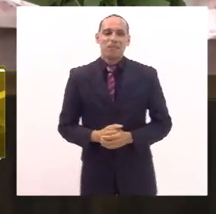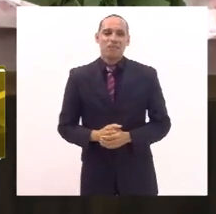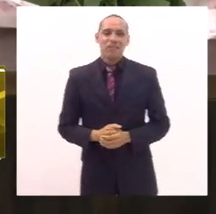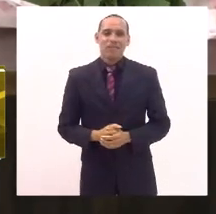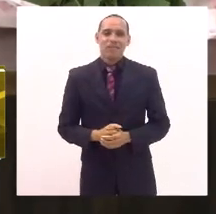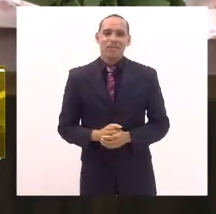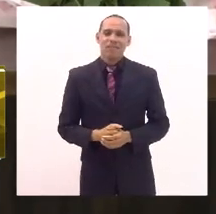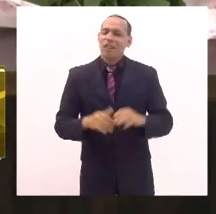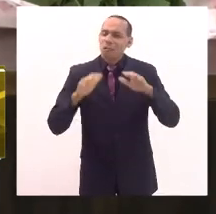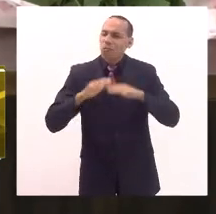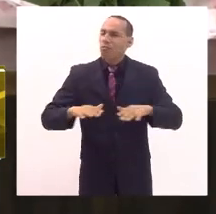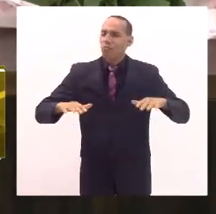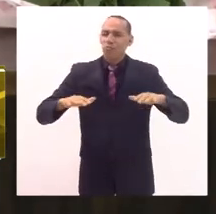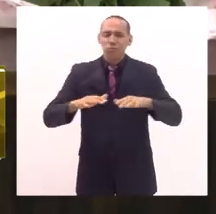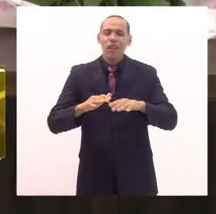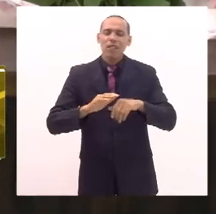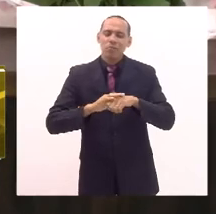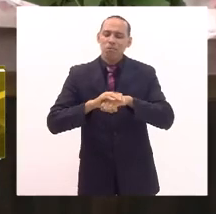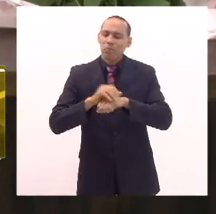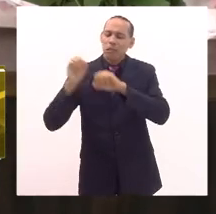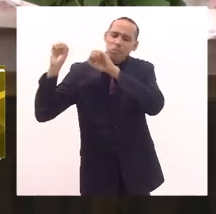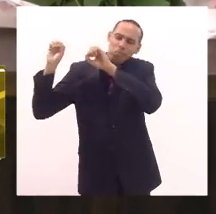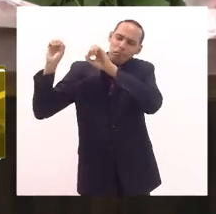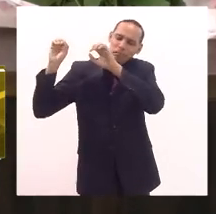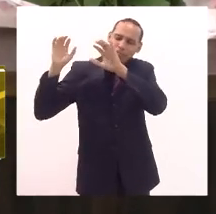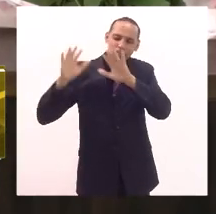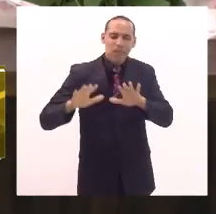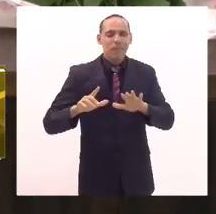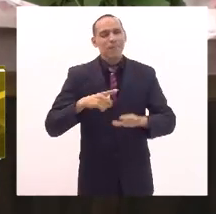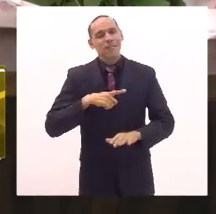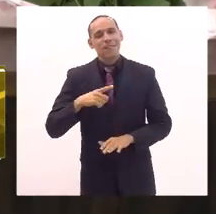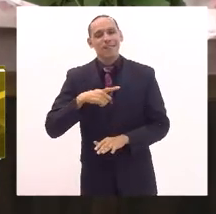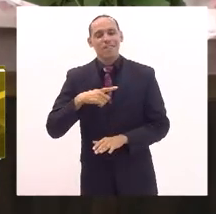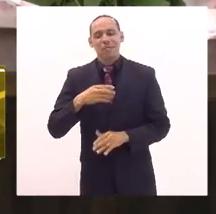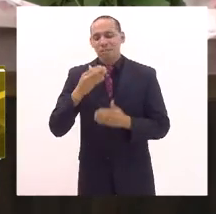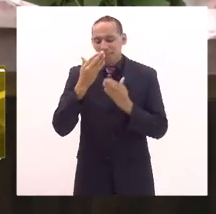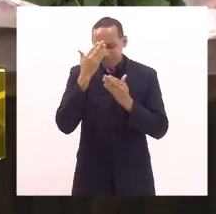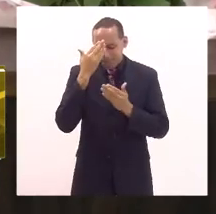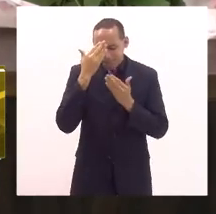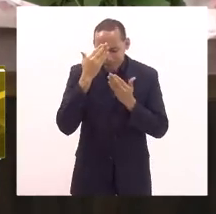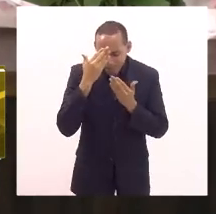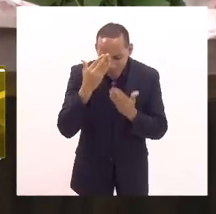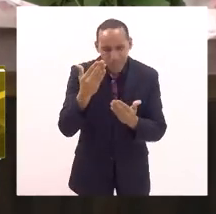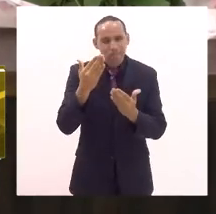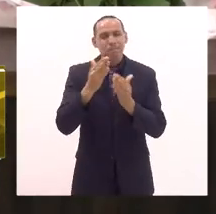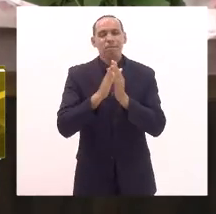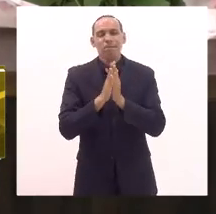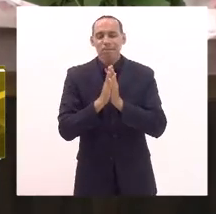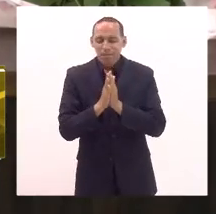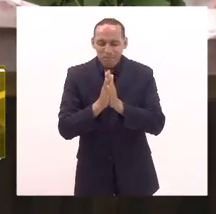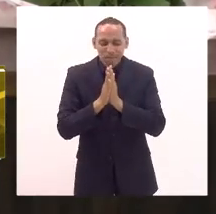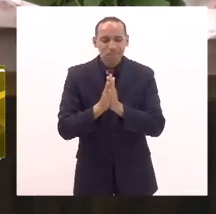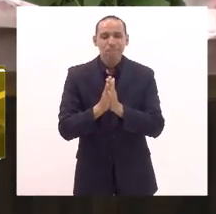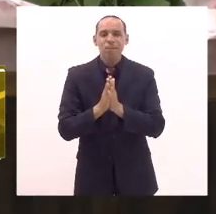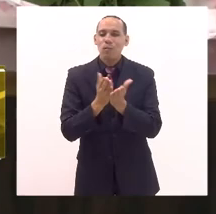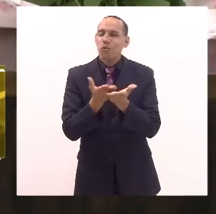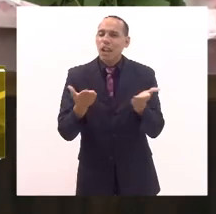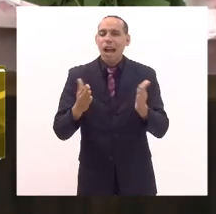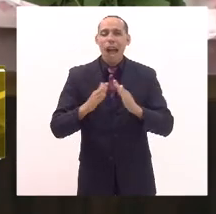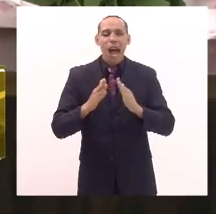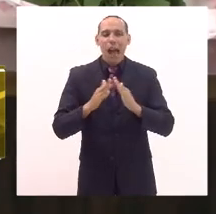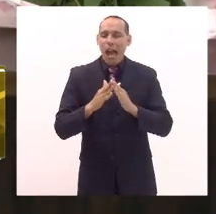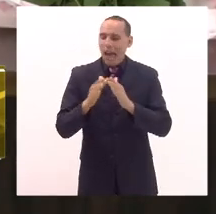e que todos tenham uma noite abençoada. E toda a minha gratidão a todos vocês, deixaram suas casas,